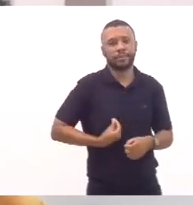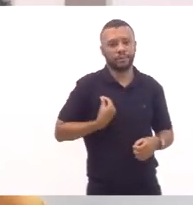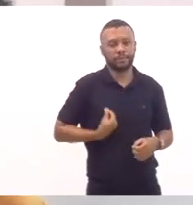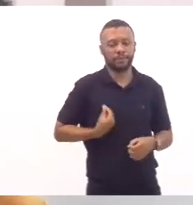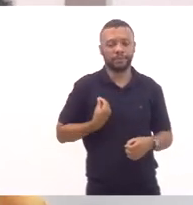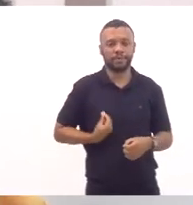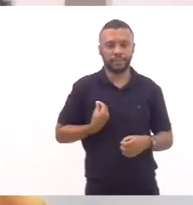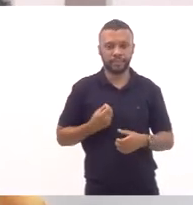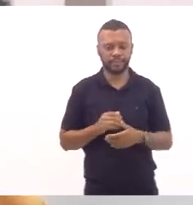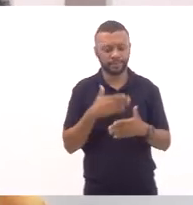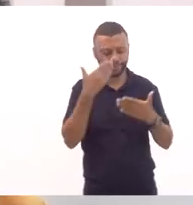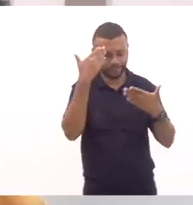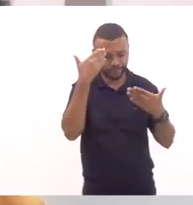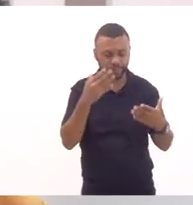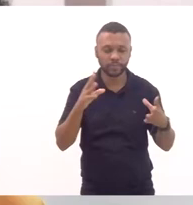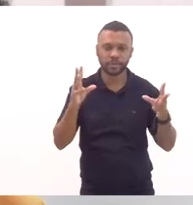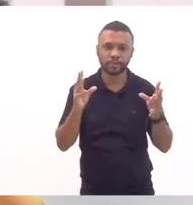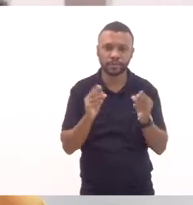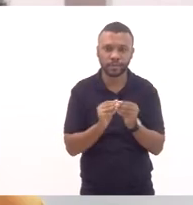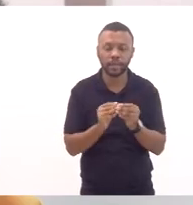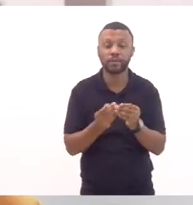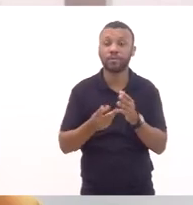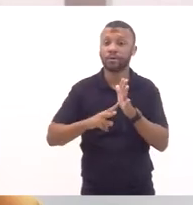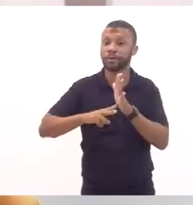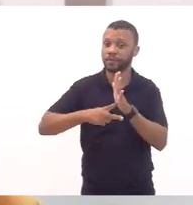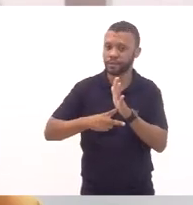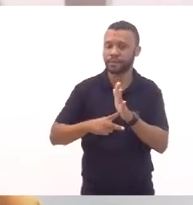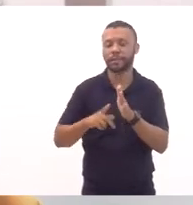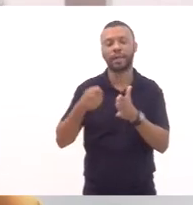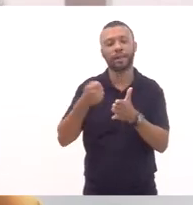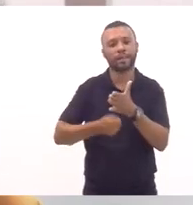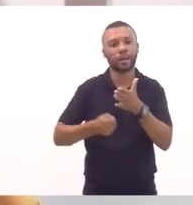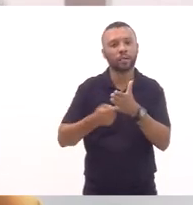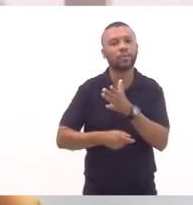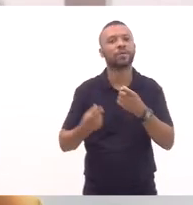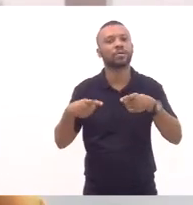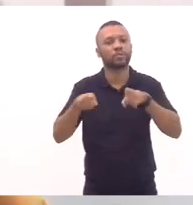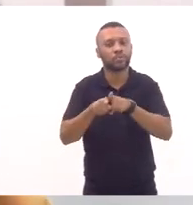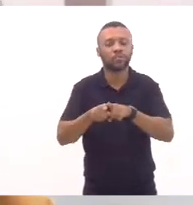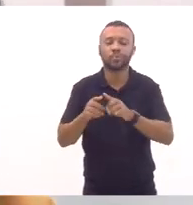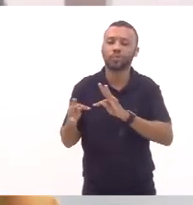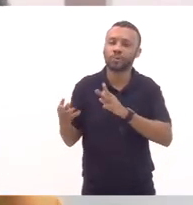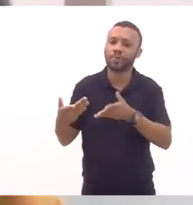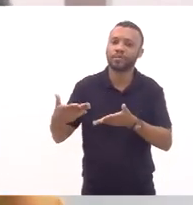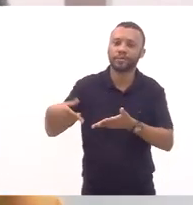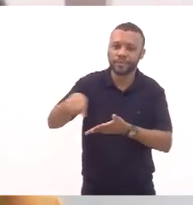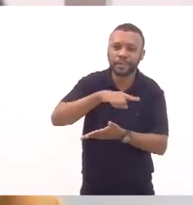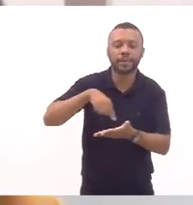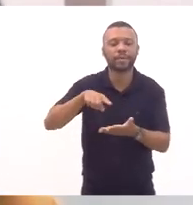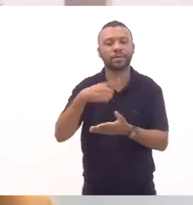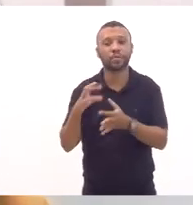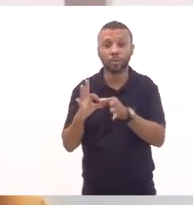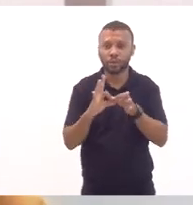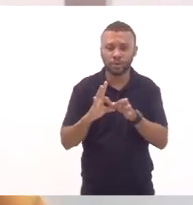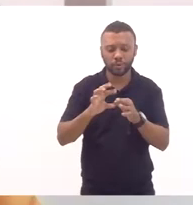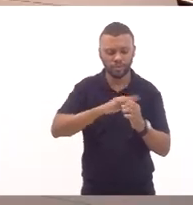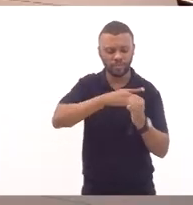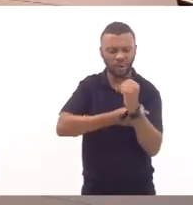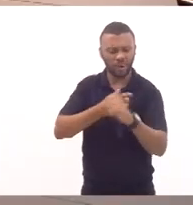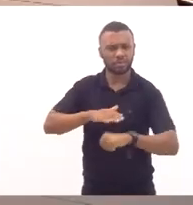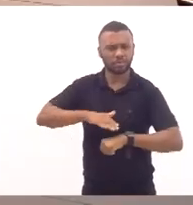sobrevivência. Muito obrigado. O Sinfaerj está na luta junto com todos vocês e unidos somos mais fortes. Um grande abraço.